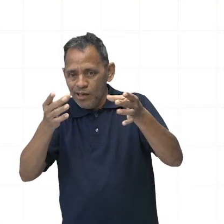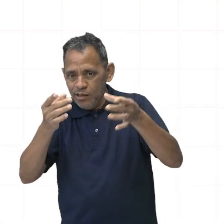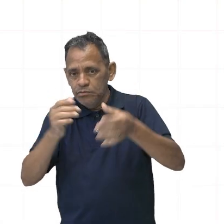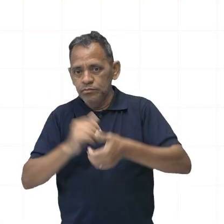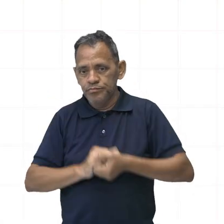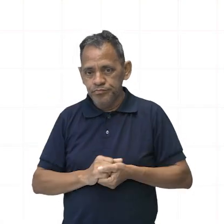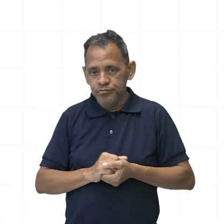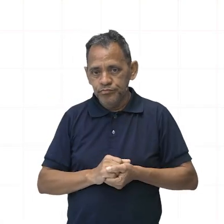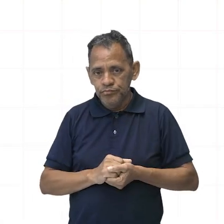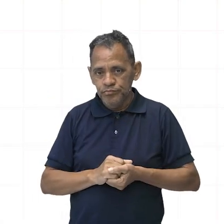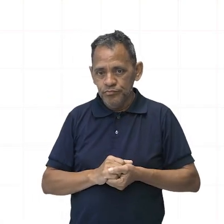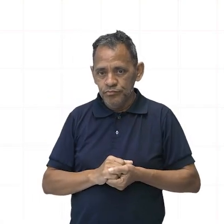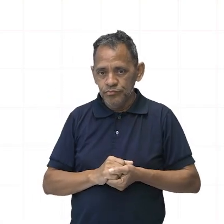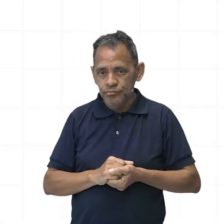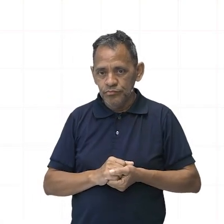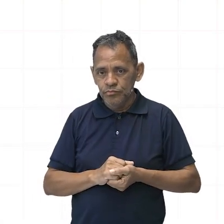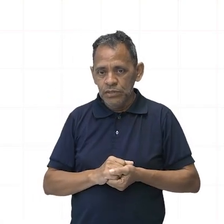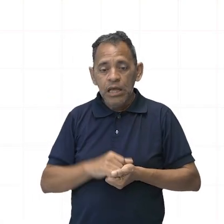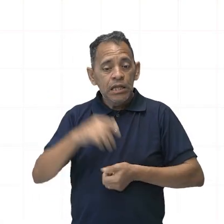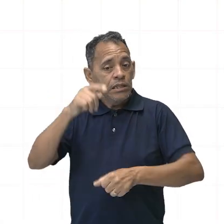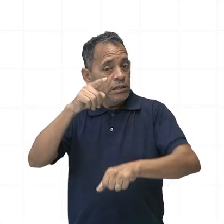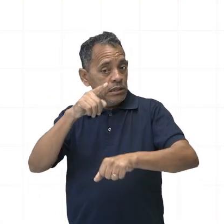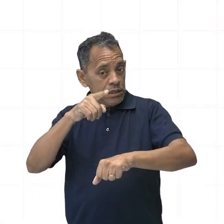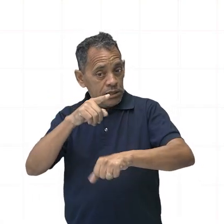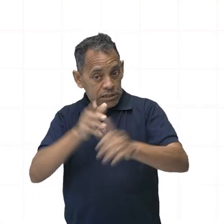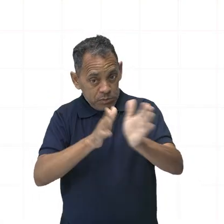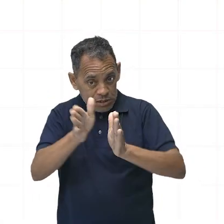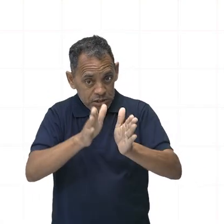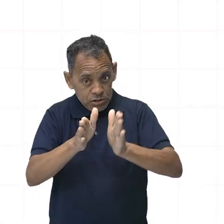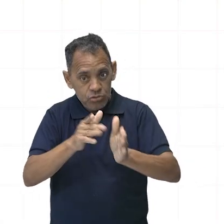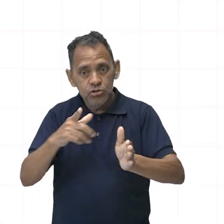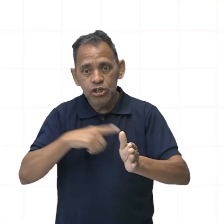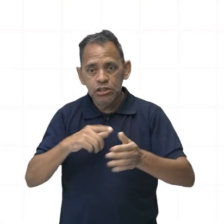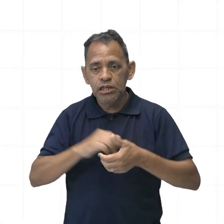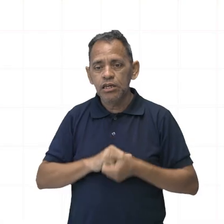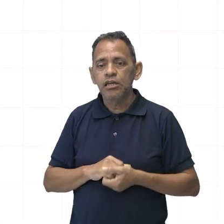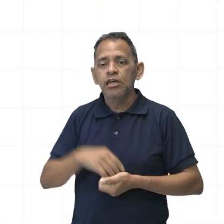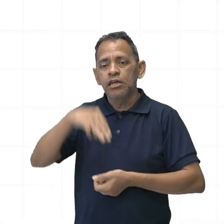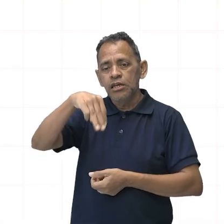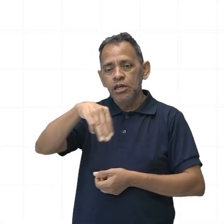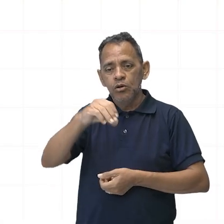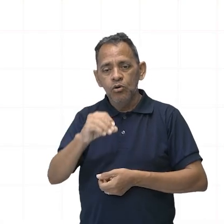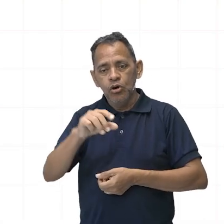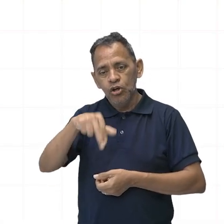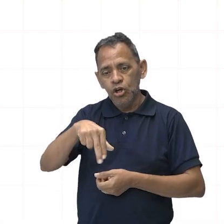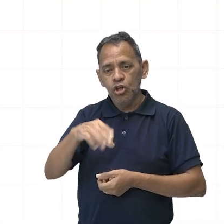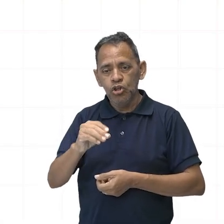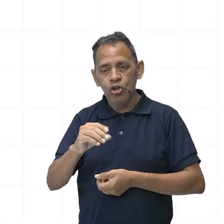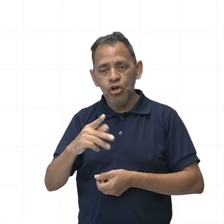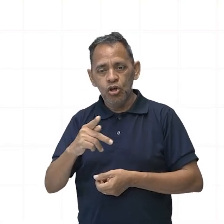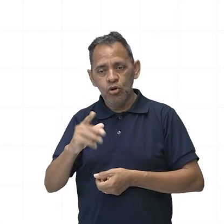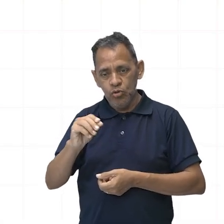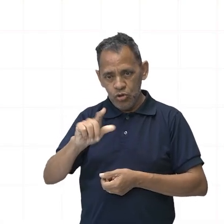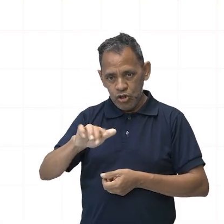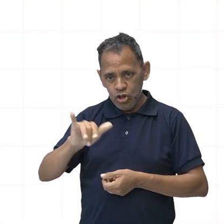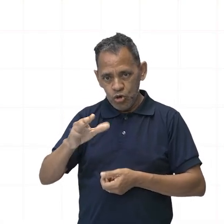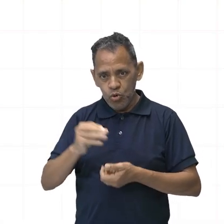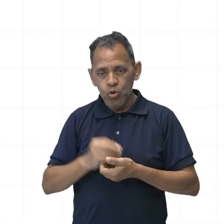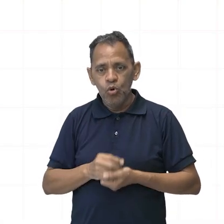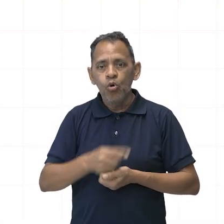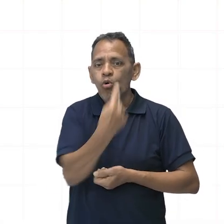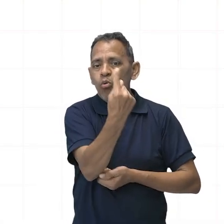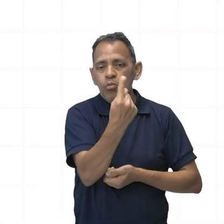tá? Então, é nesse momento em que vai surgir situações de monopólio, onde uma única empresa ela acaba